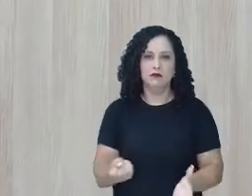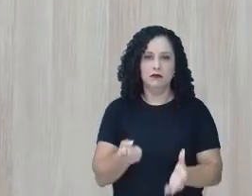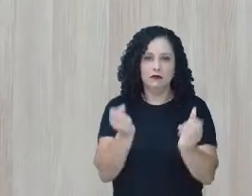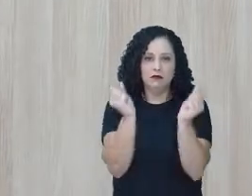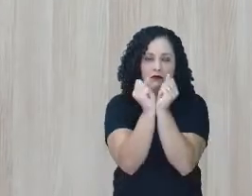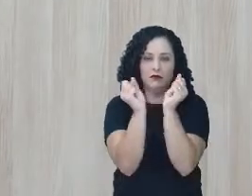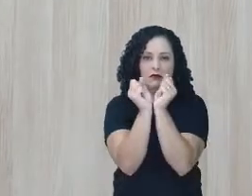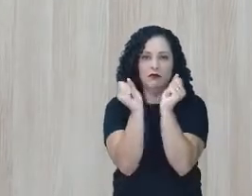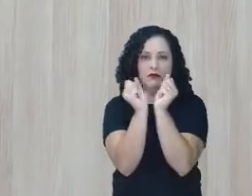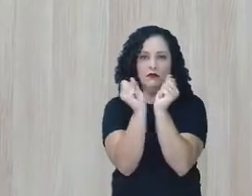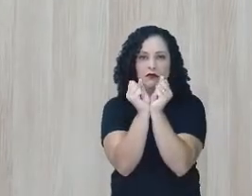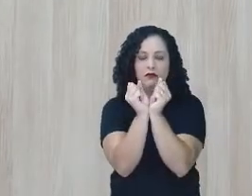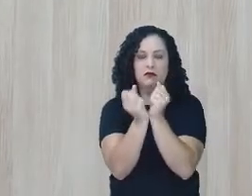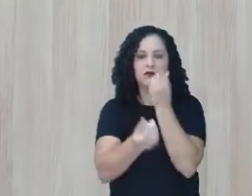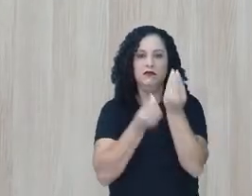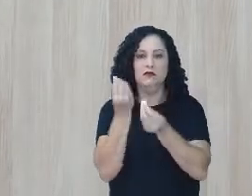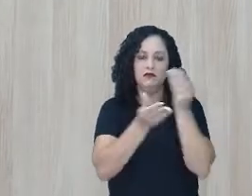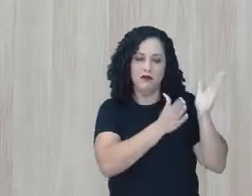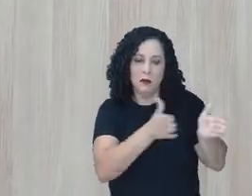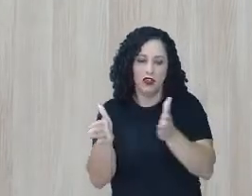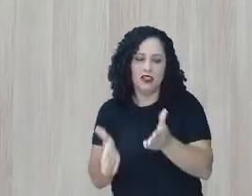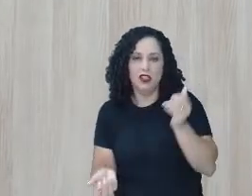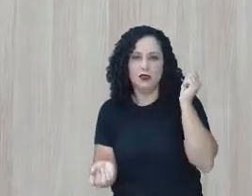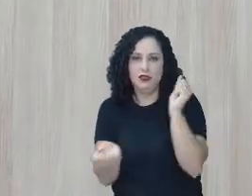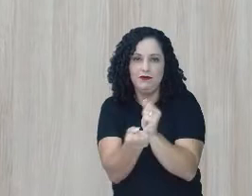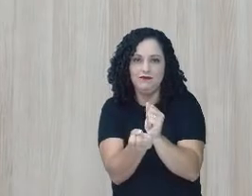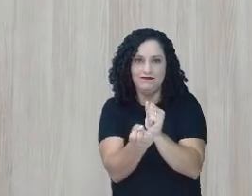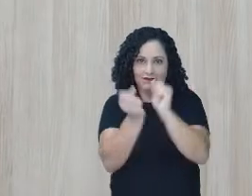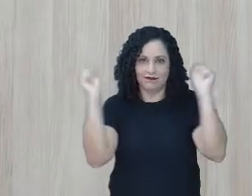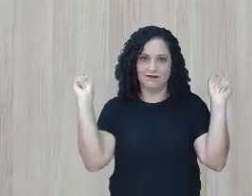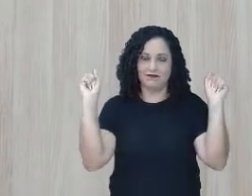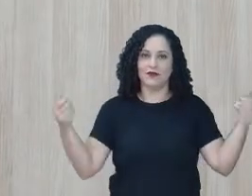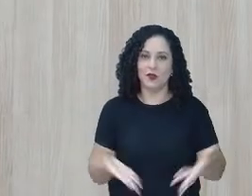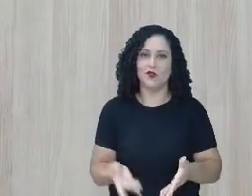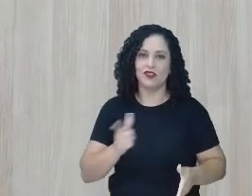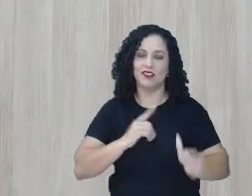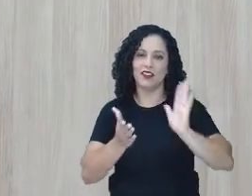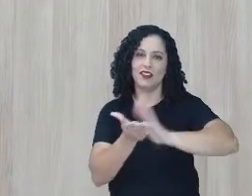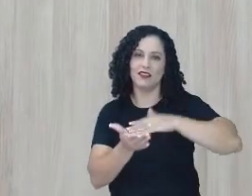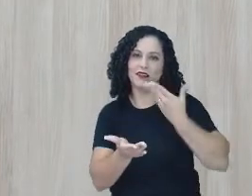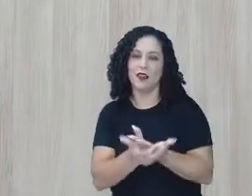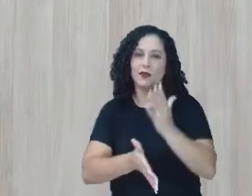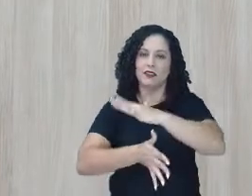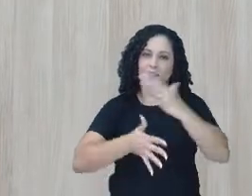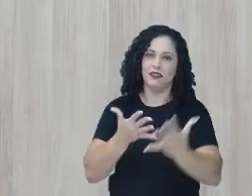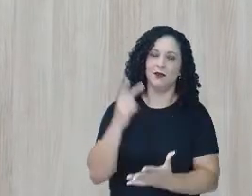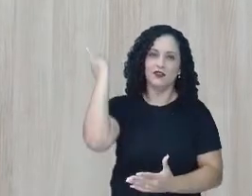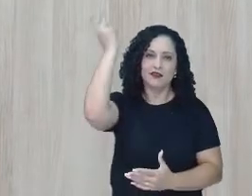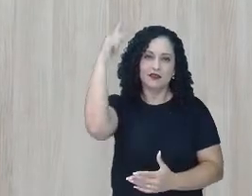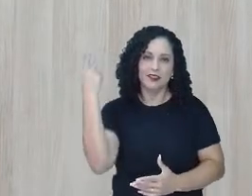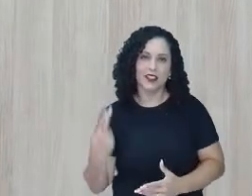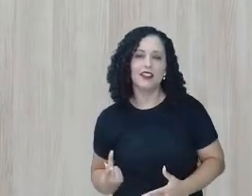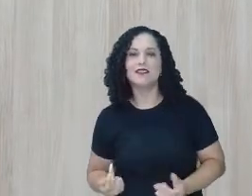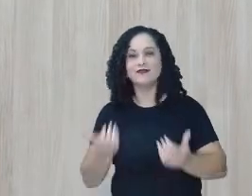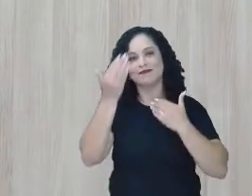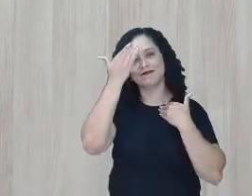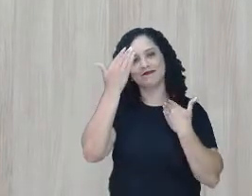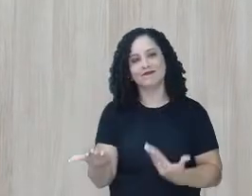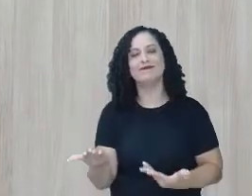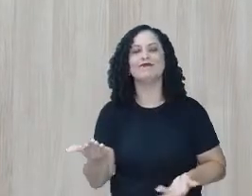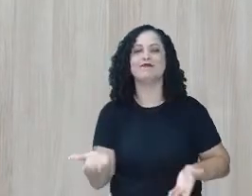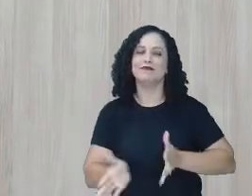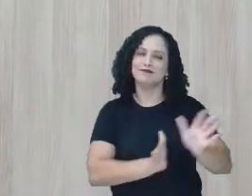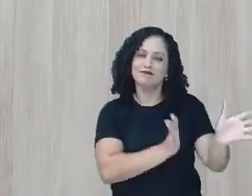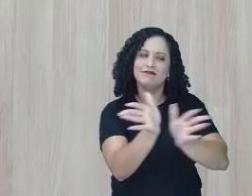pouco hoje sobre o processo de abolição e pós-abolição. Hoje estou acompanhado aqui de Kézia, nossa intérprete de Libras. Muito obrigado por fazer esse trabalho